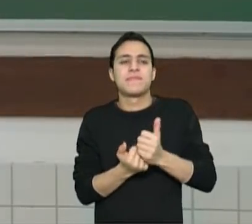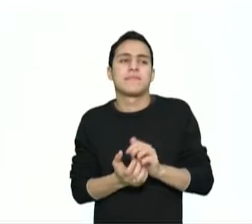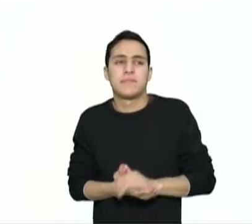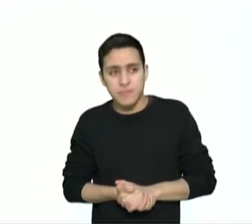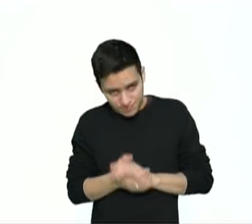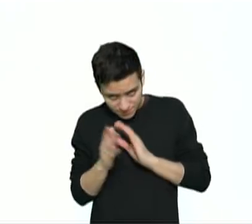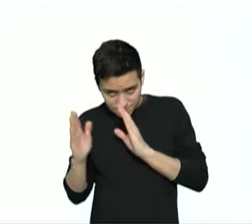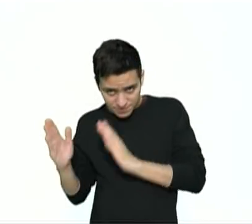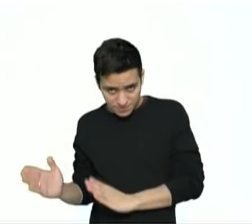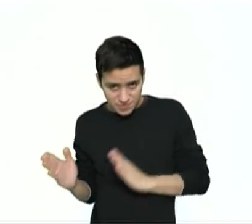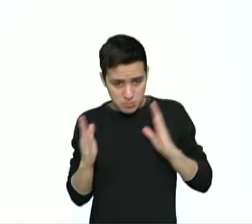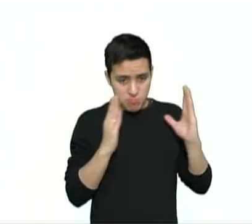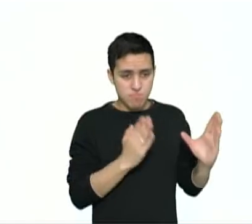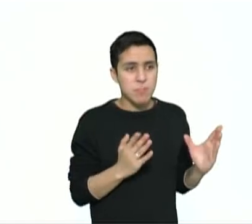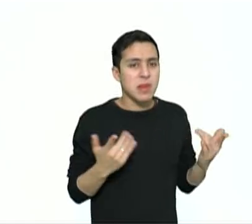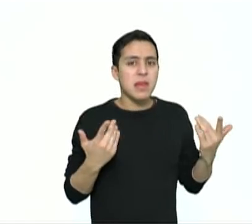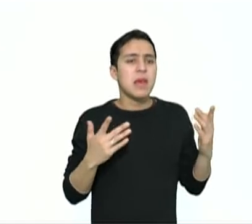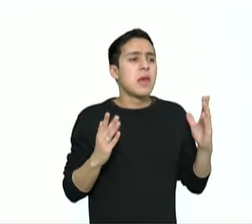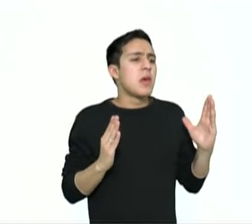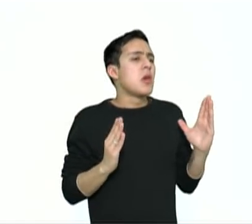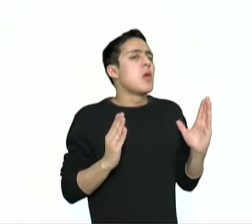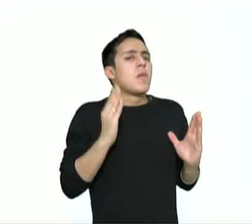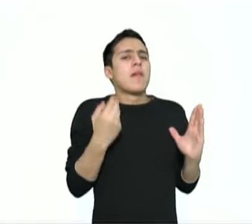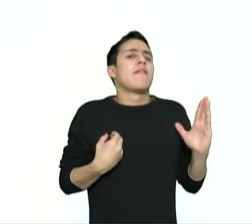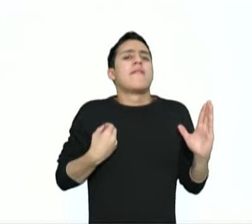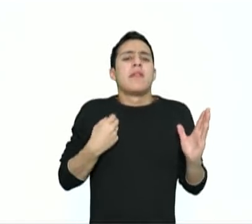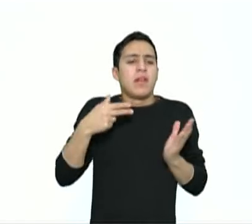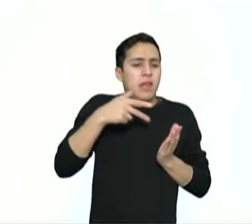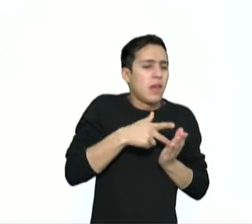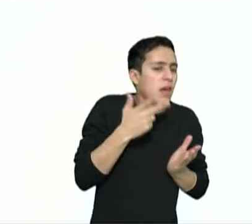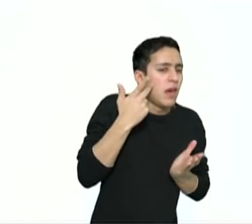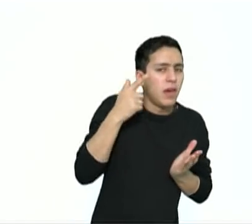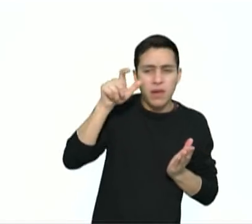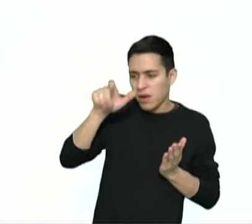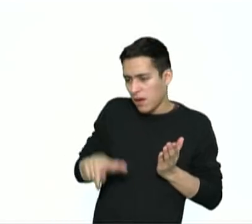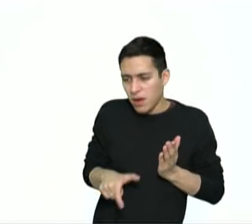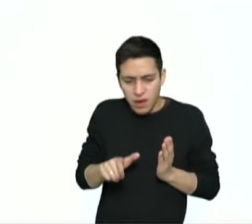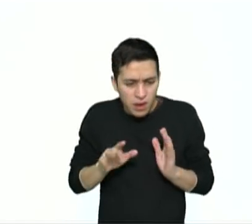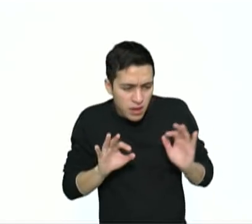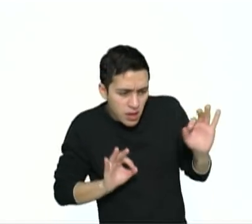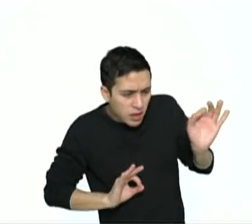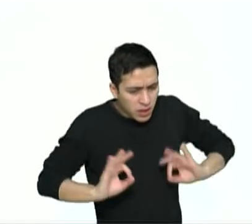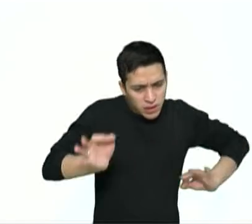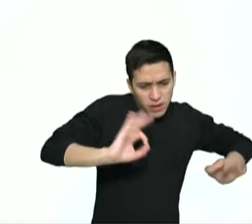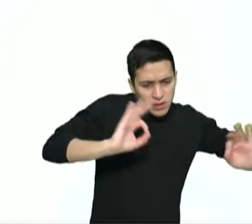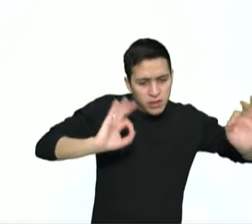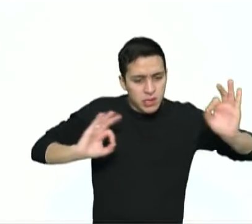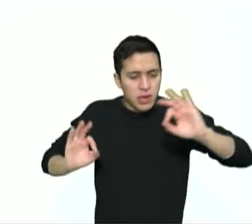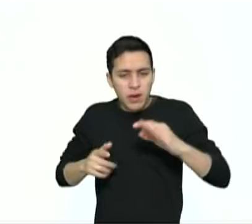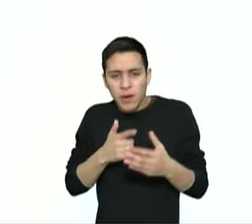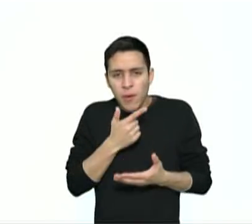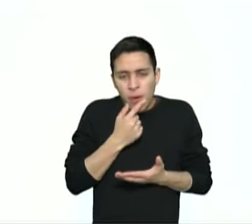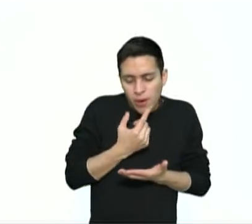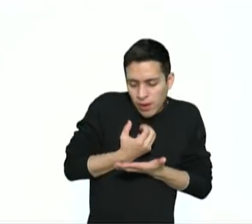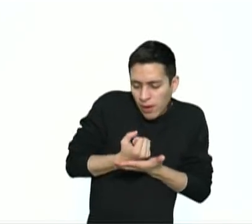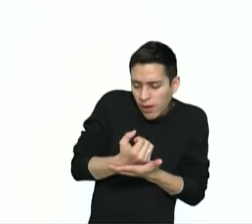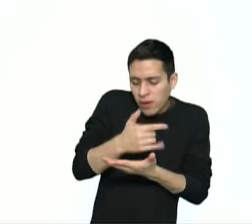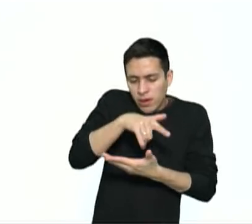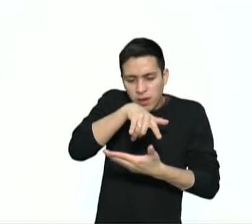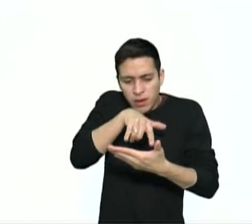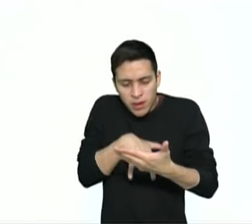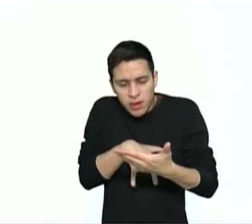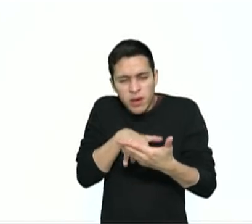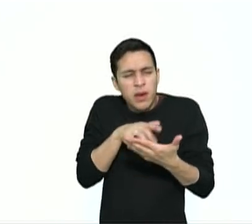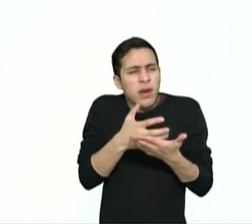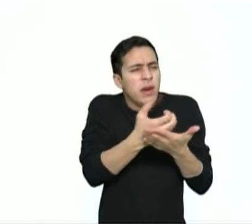Então, no período que esteve no Nordeste brasileiro, ele desenvolveu uma intensa atividade como documentarista da fauna, flora e